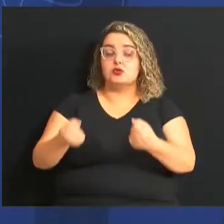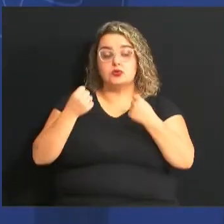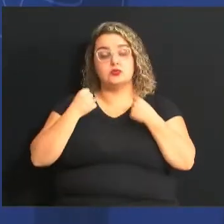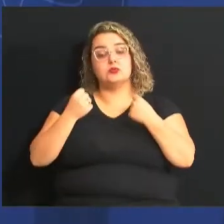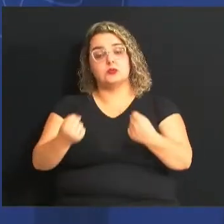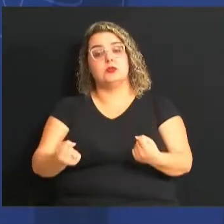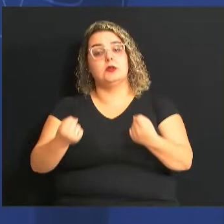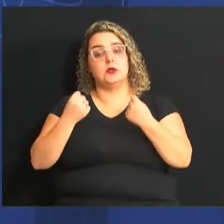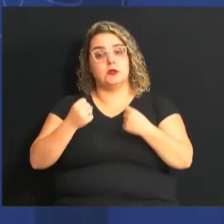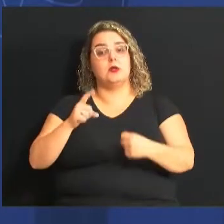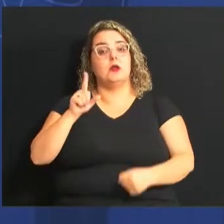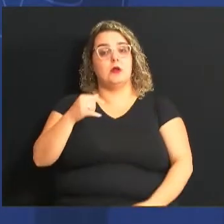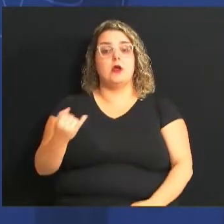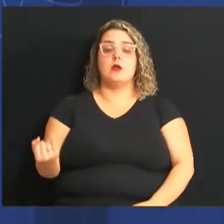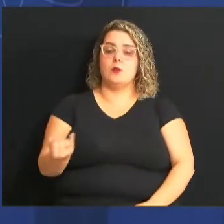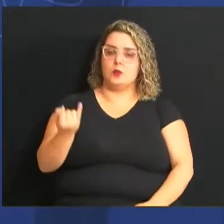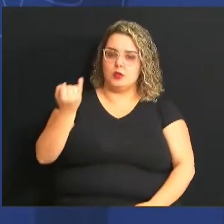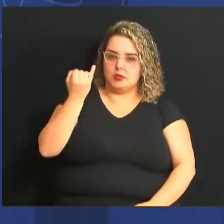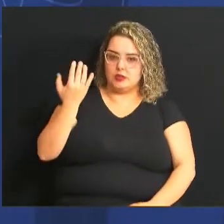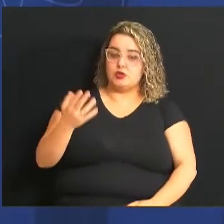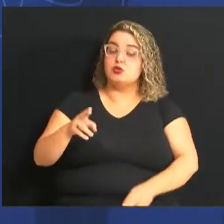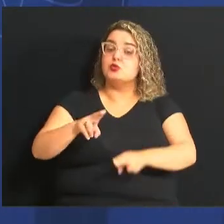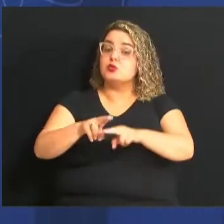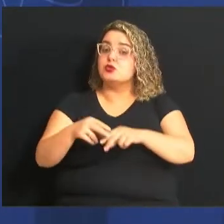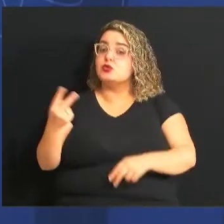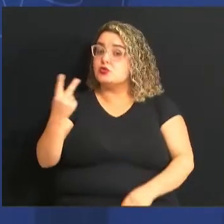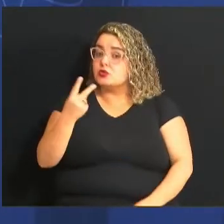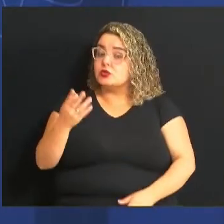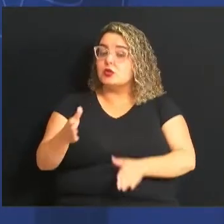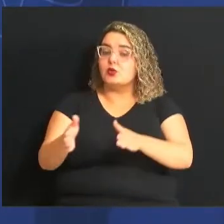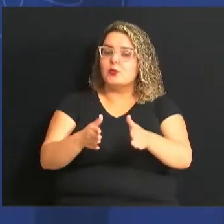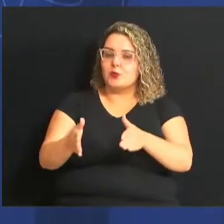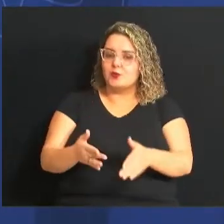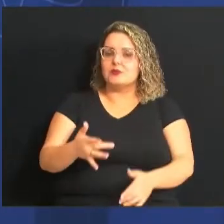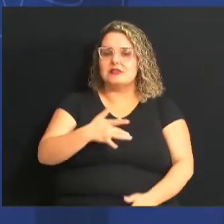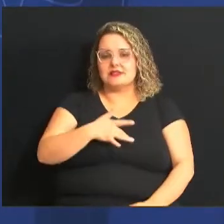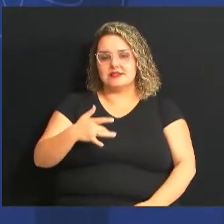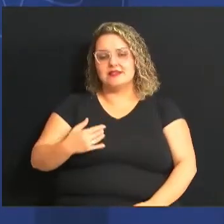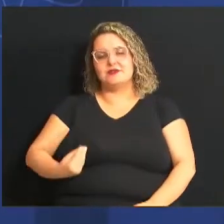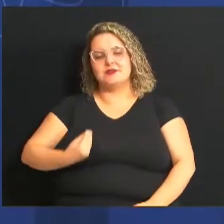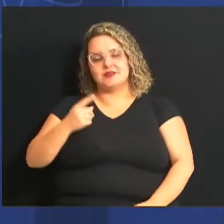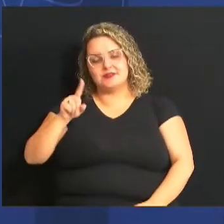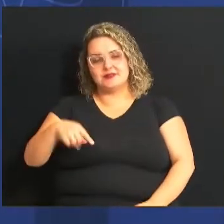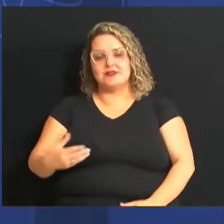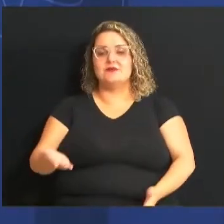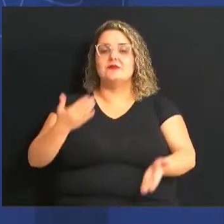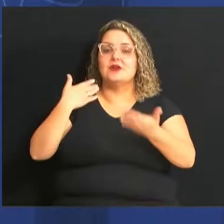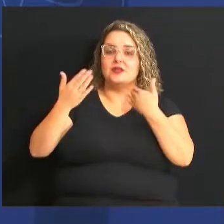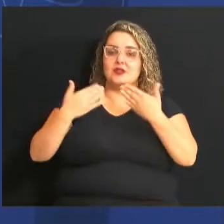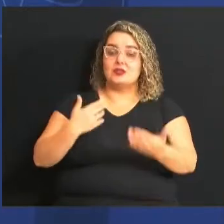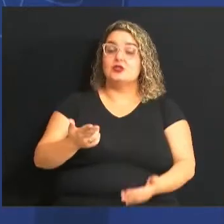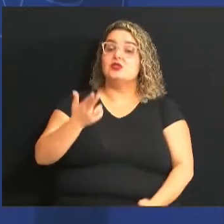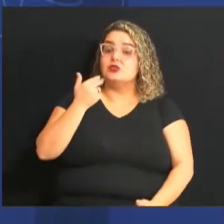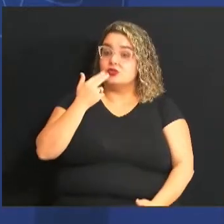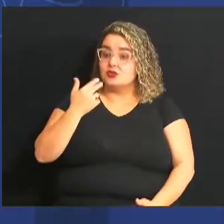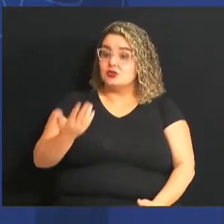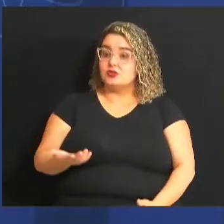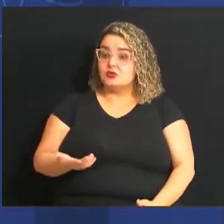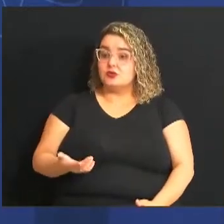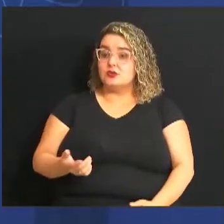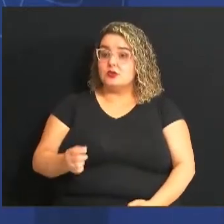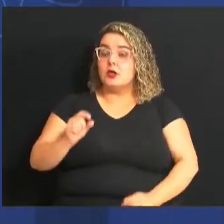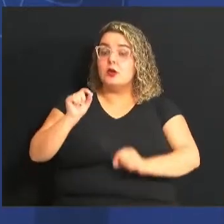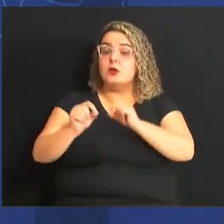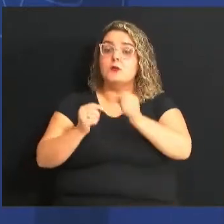são fundamentais. Por isso, no segundo bloco do programa Saúde à Vida, eu vou conversar com um nutricionista. O que